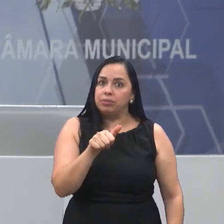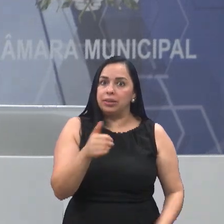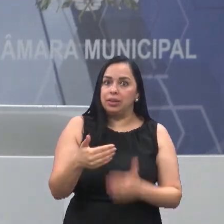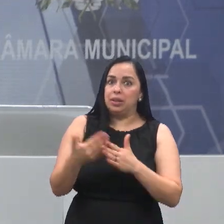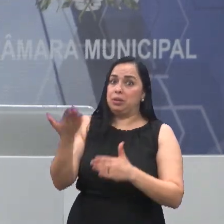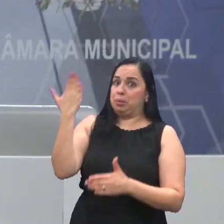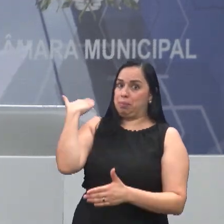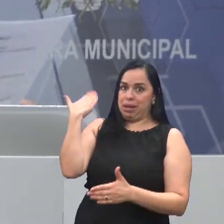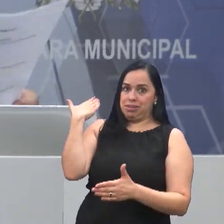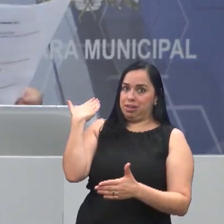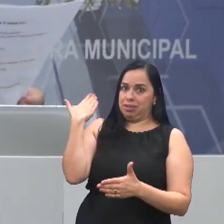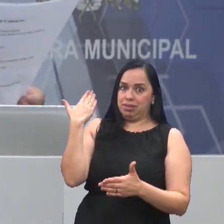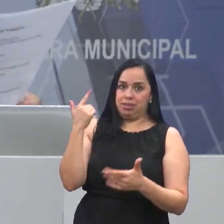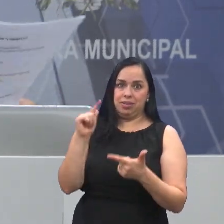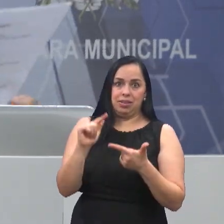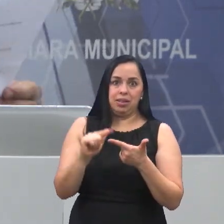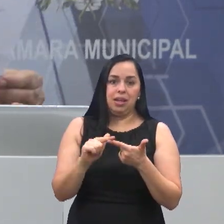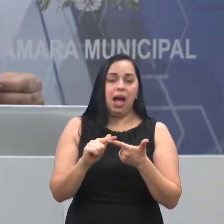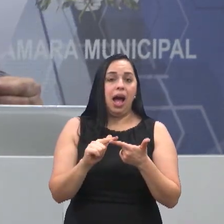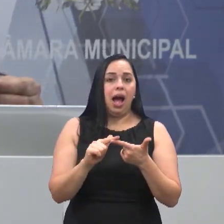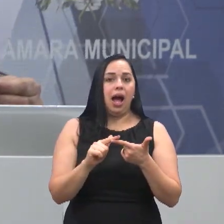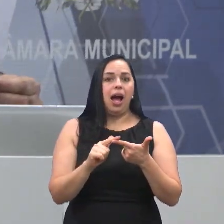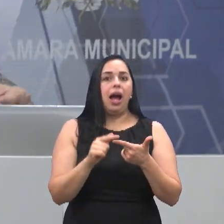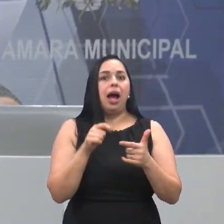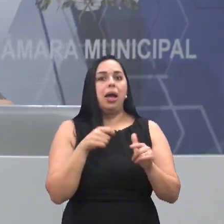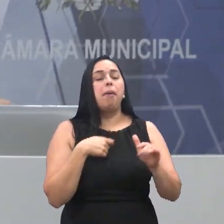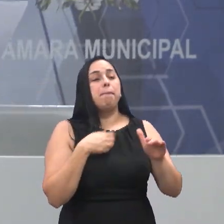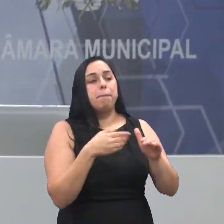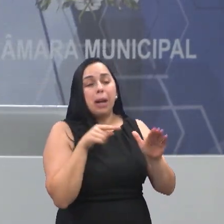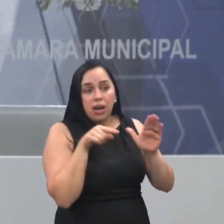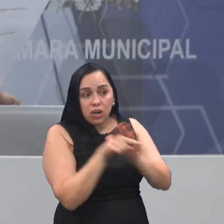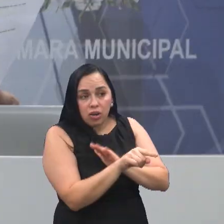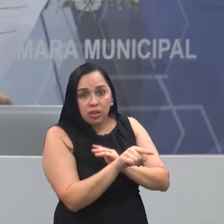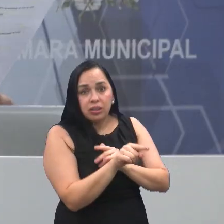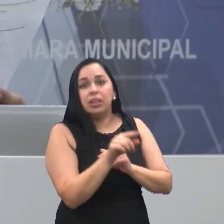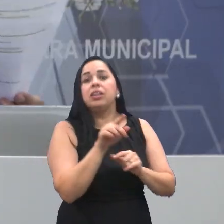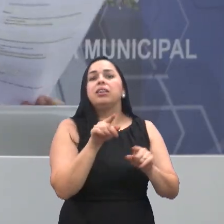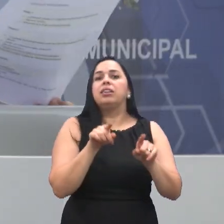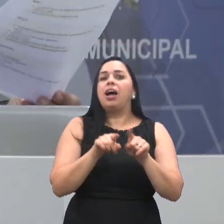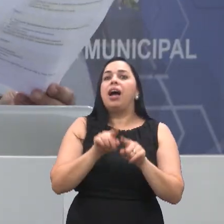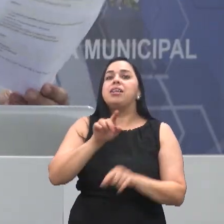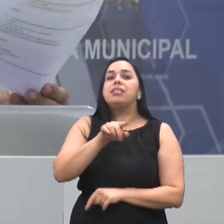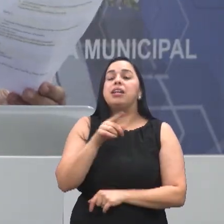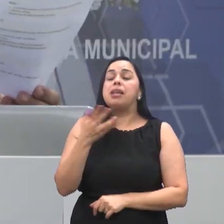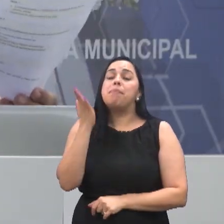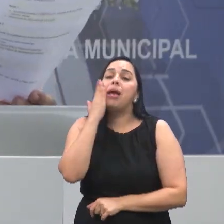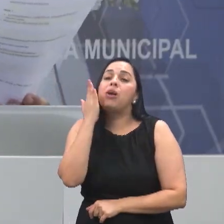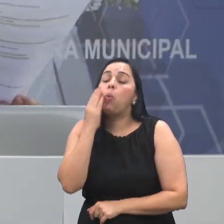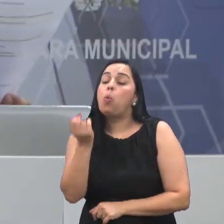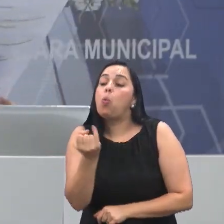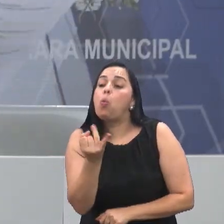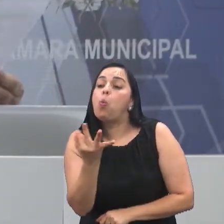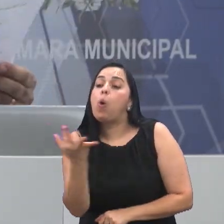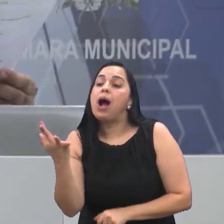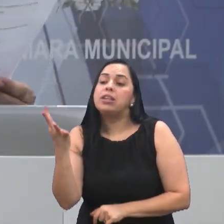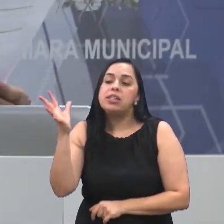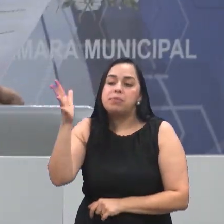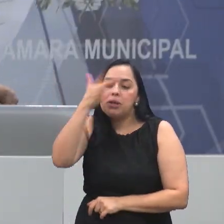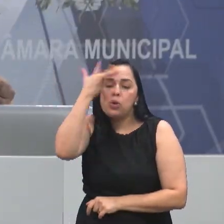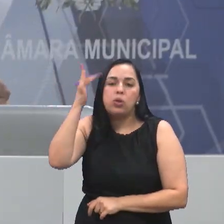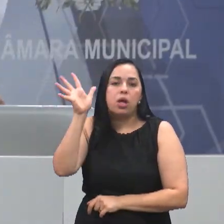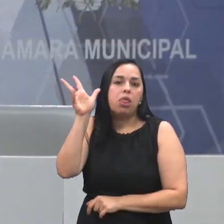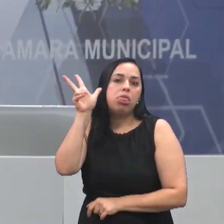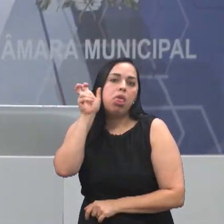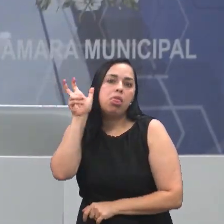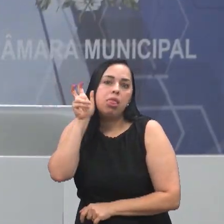pedido foi, verifiquem, junto com a agência, verifiquem no Ibope, se nós temos audiência, se a rádio tiver